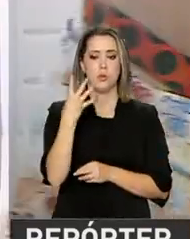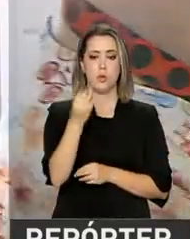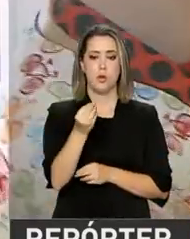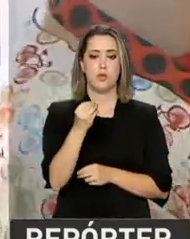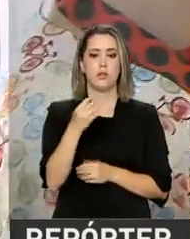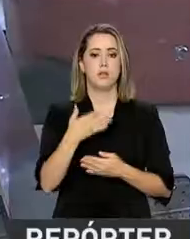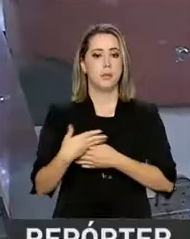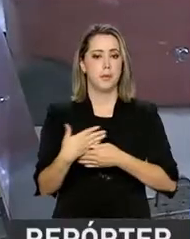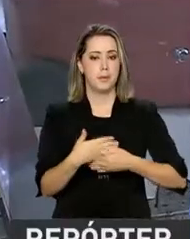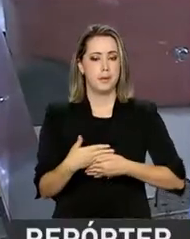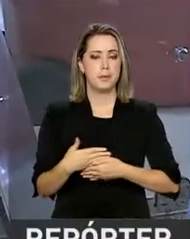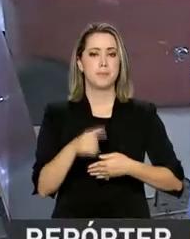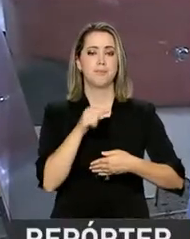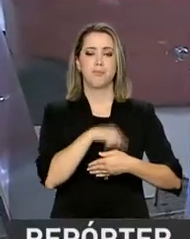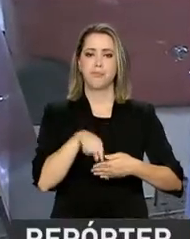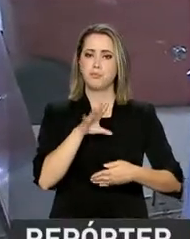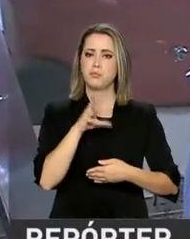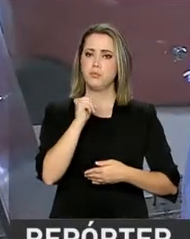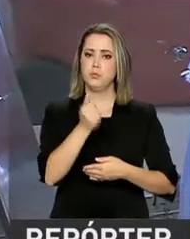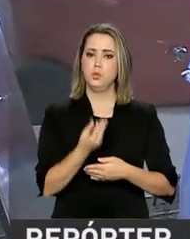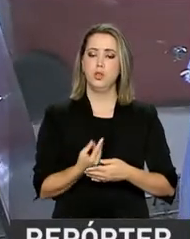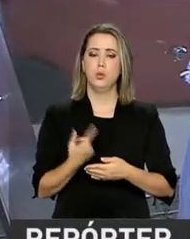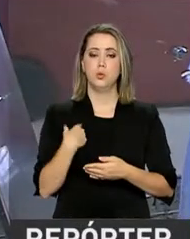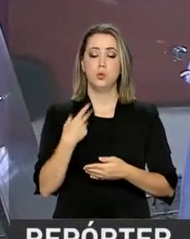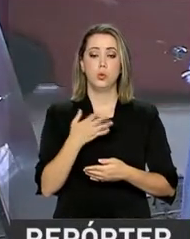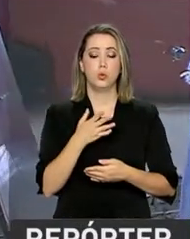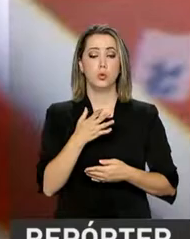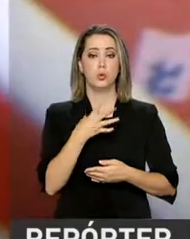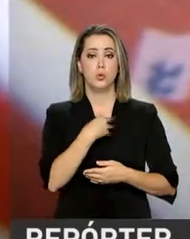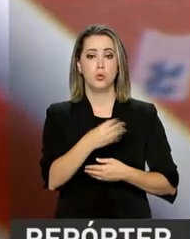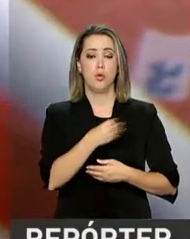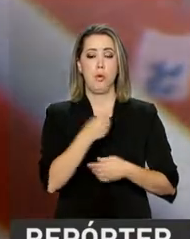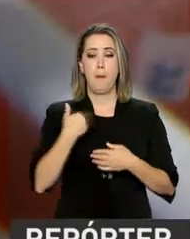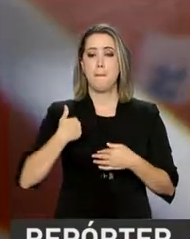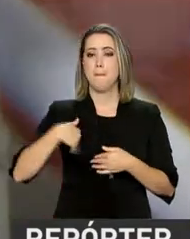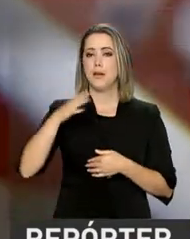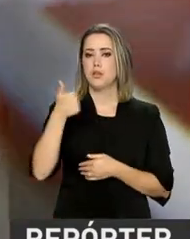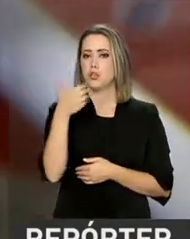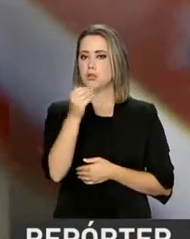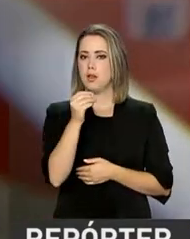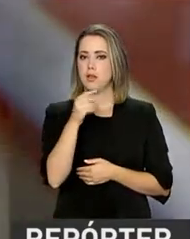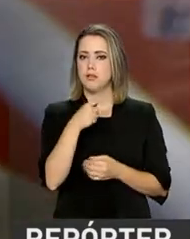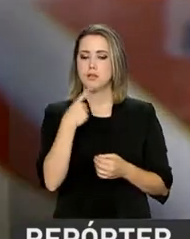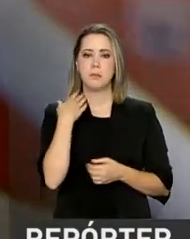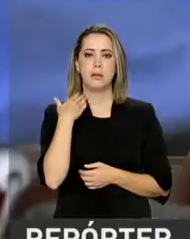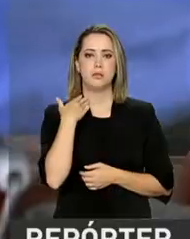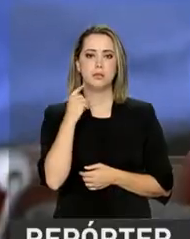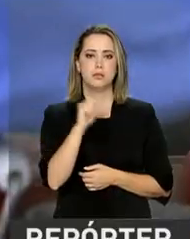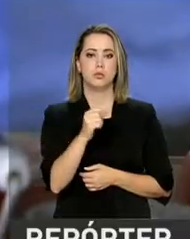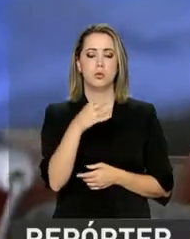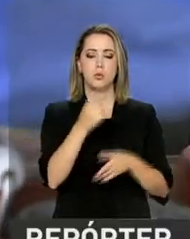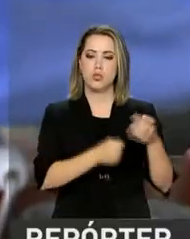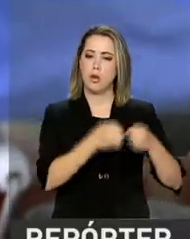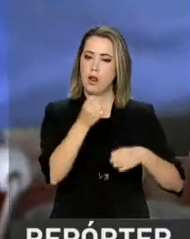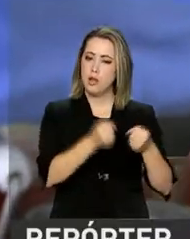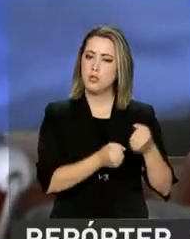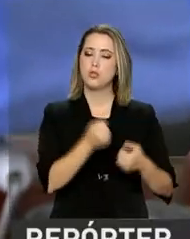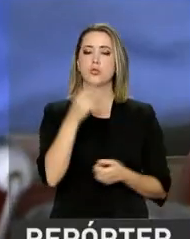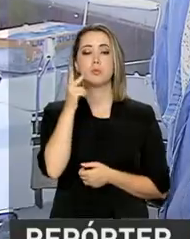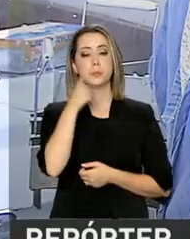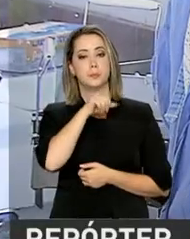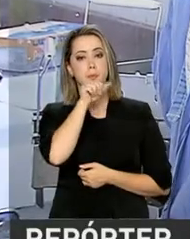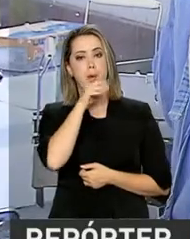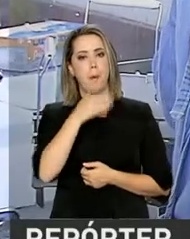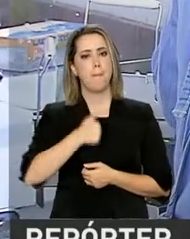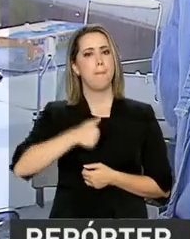prematuros ao todo o distrito federal tem uma rede de 10 bancos de leite materno é a maior rede do país